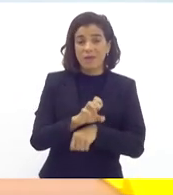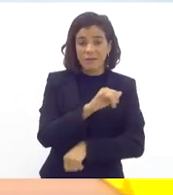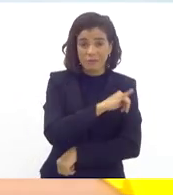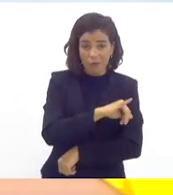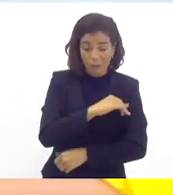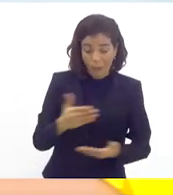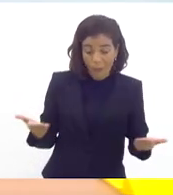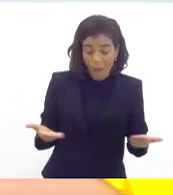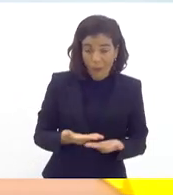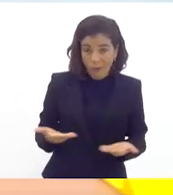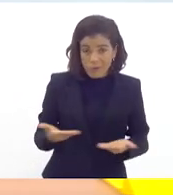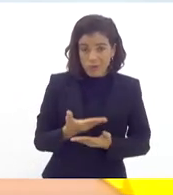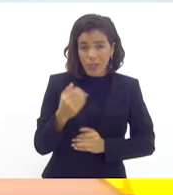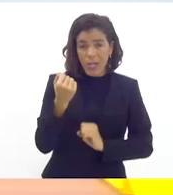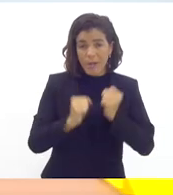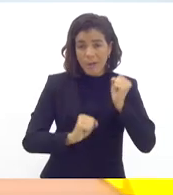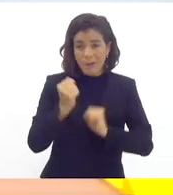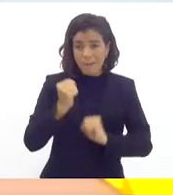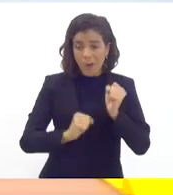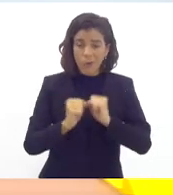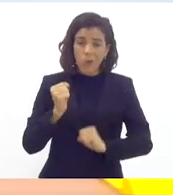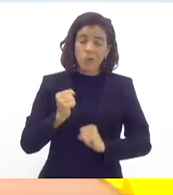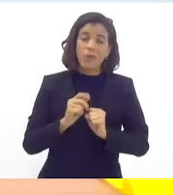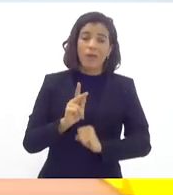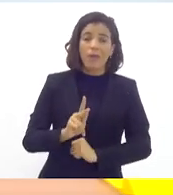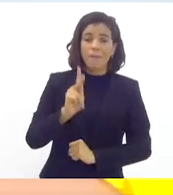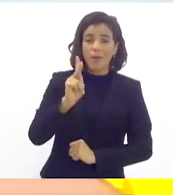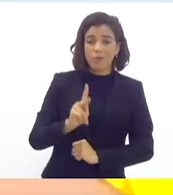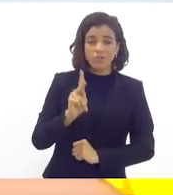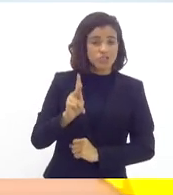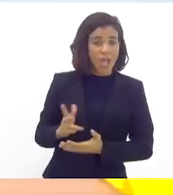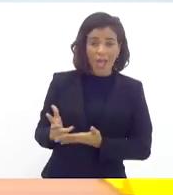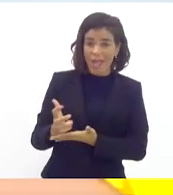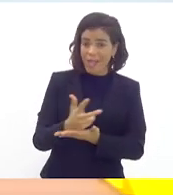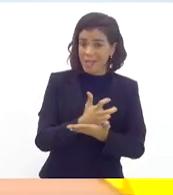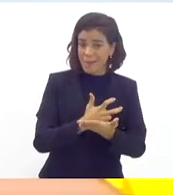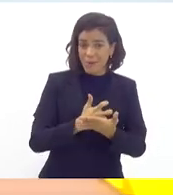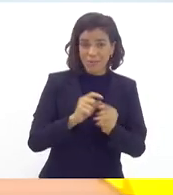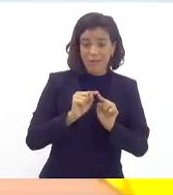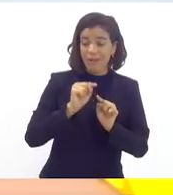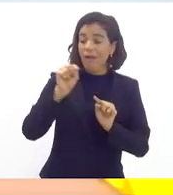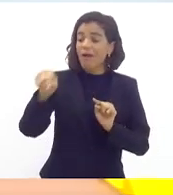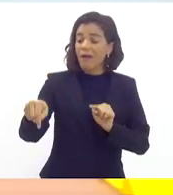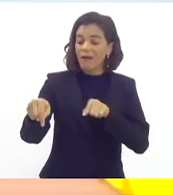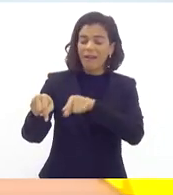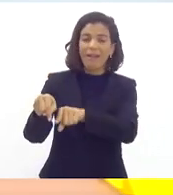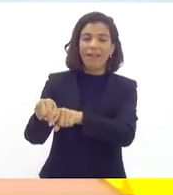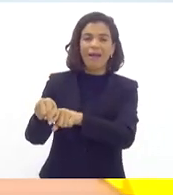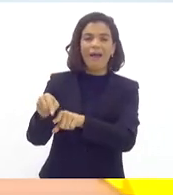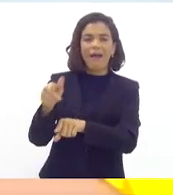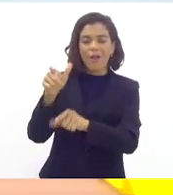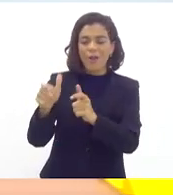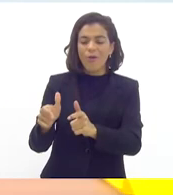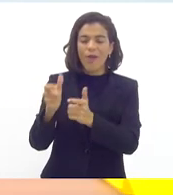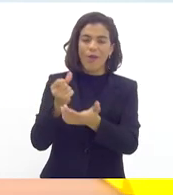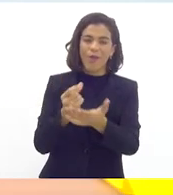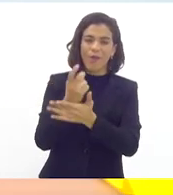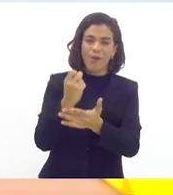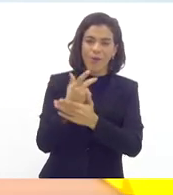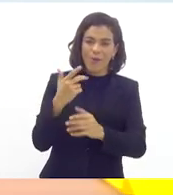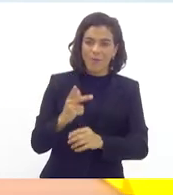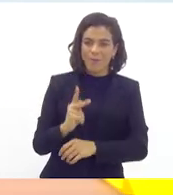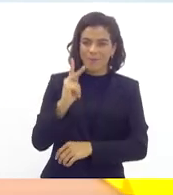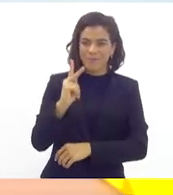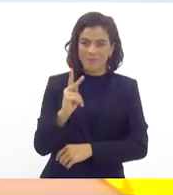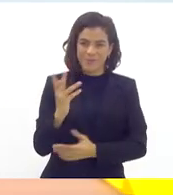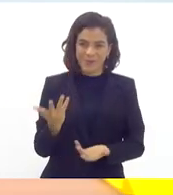Janeiro, hoje, aquilo que ele produz, por exemplo, é petróleo, é tributado, já é tributado no destino. Está certo? Então, e aquilo que ele